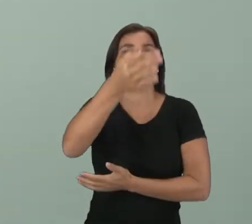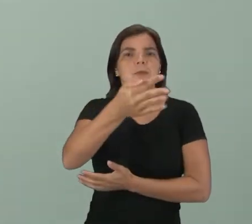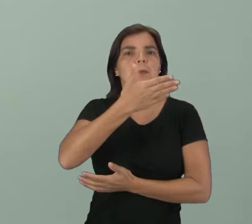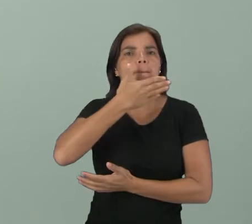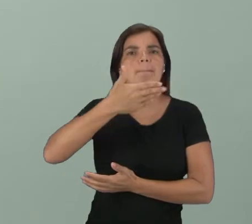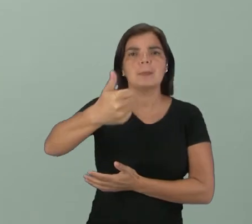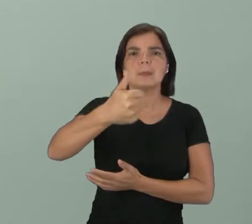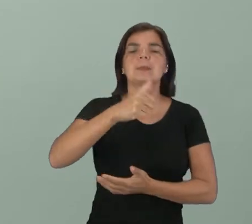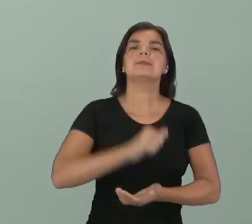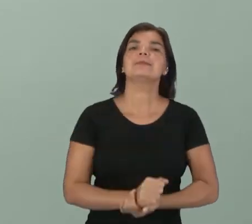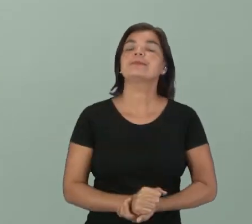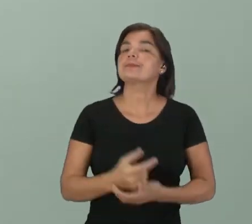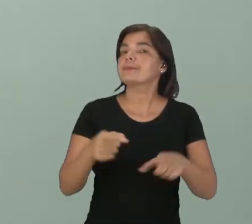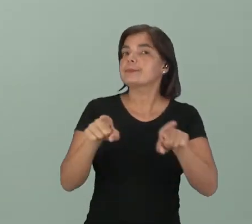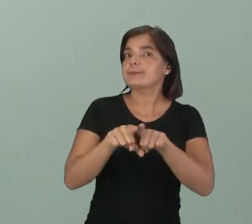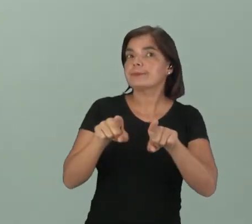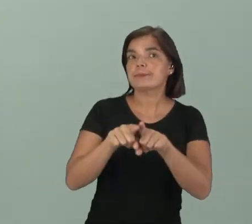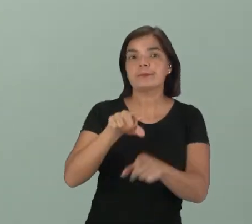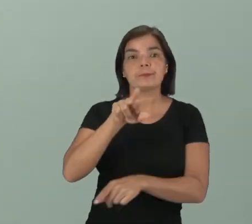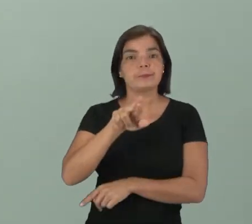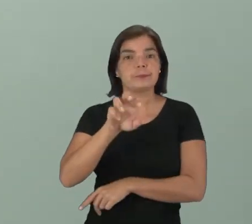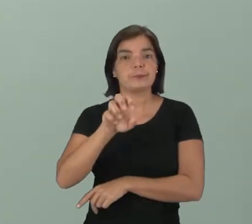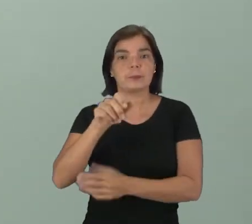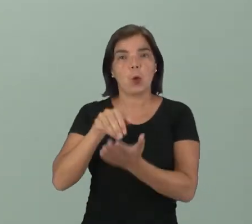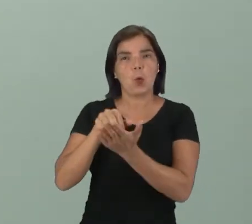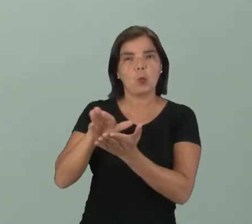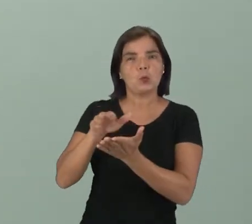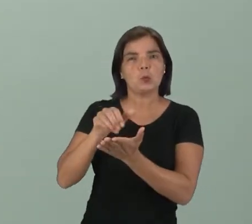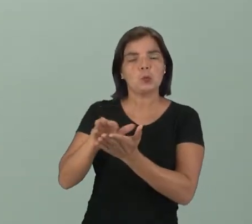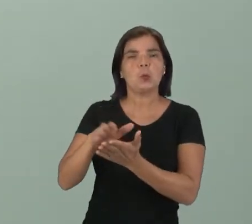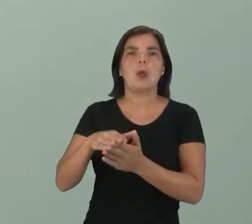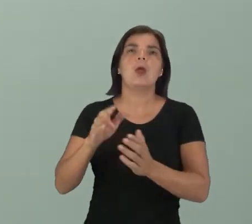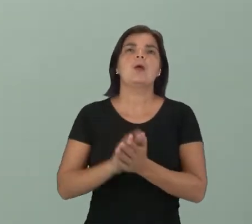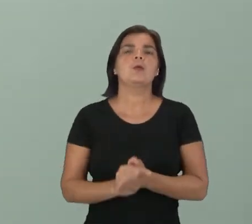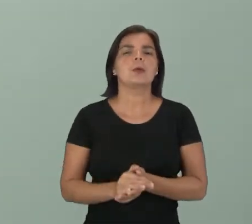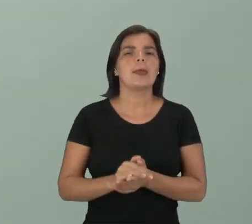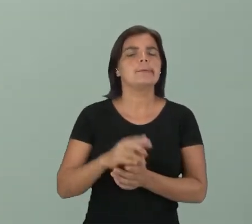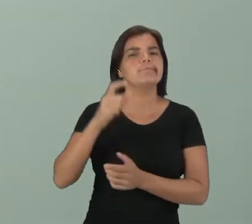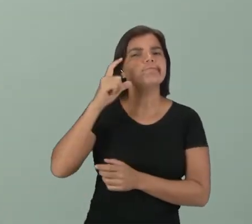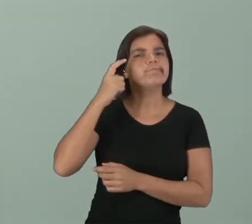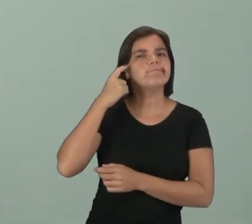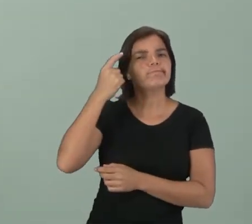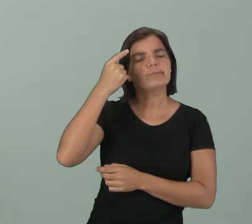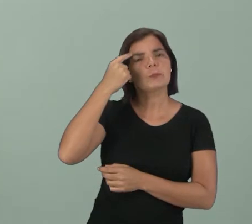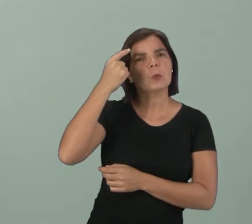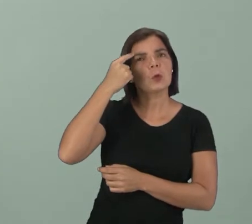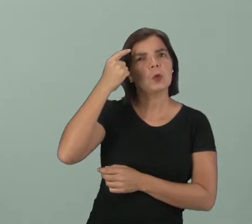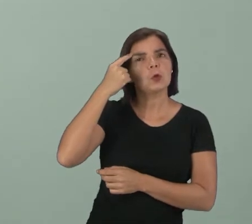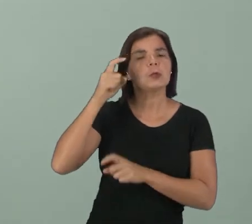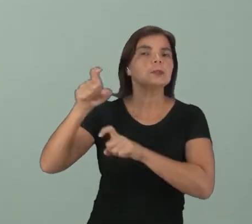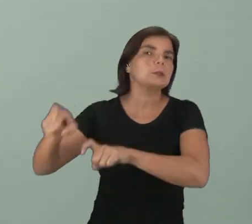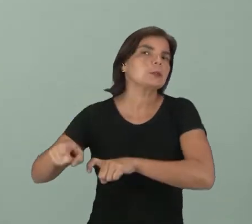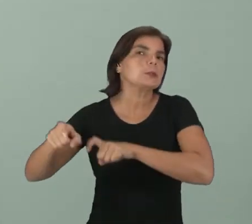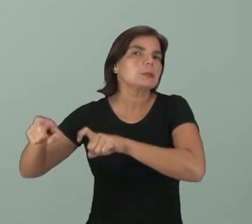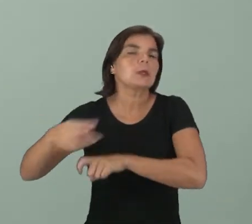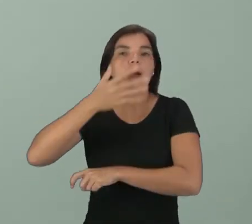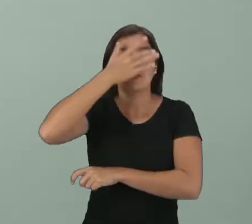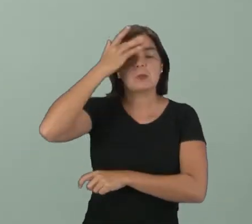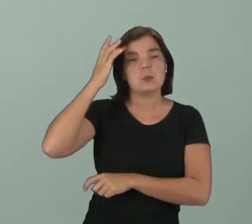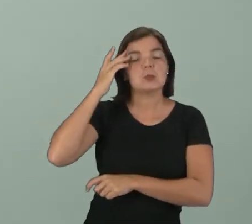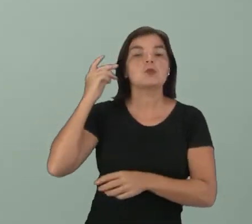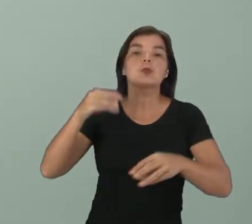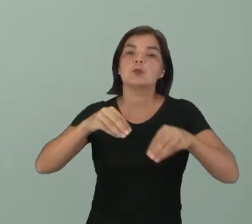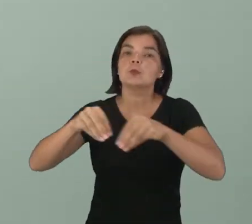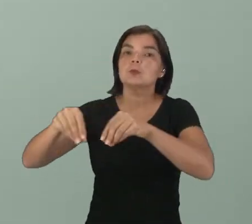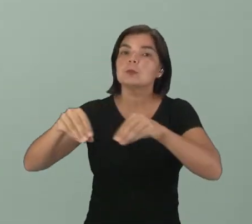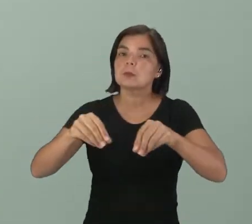vida e aí temos um o elemento repulsivo concentração fundiária o as pessoas